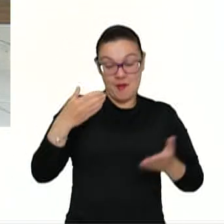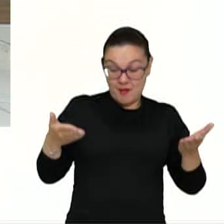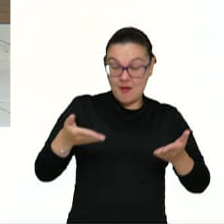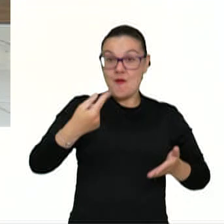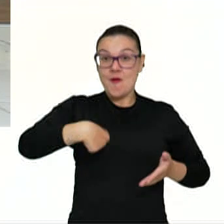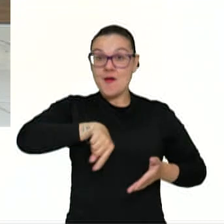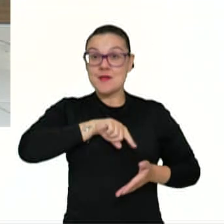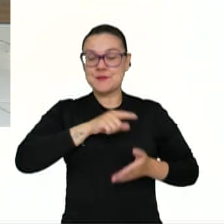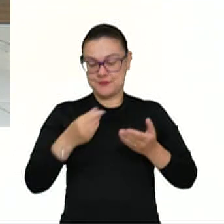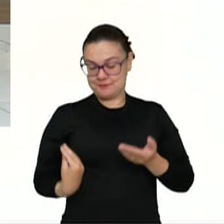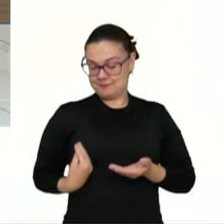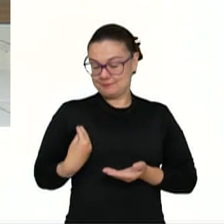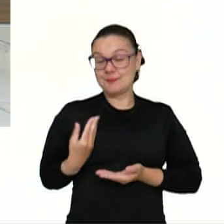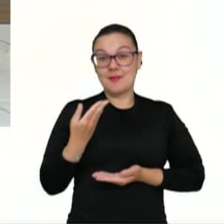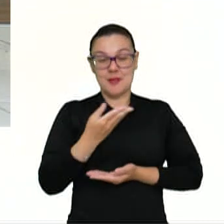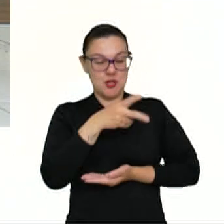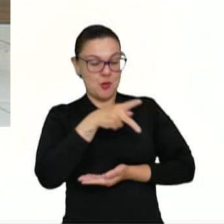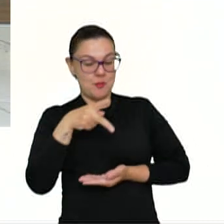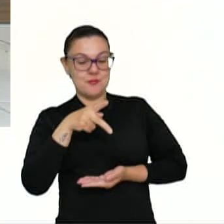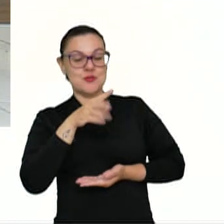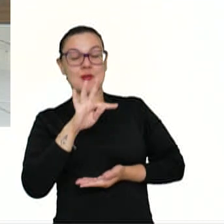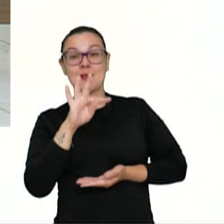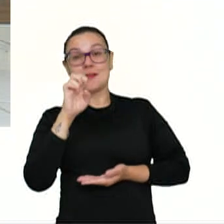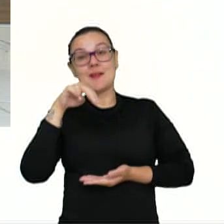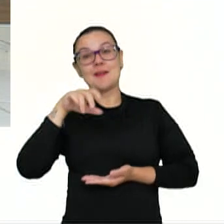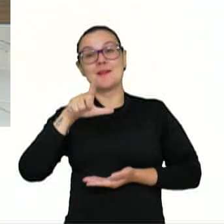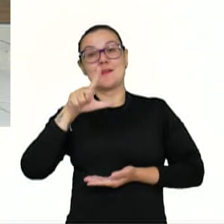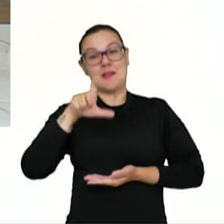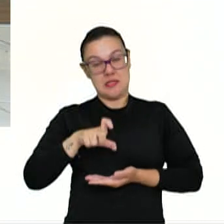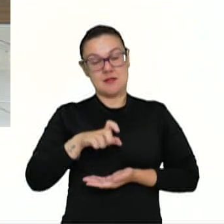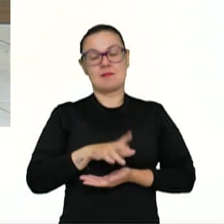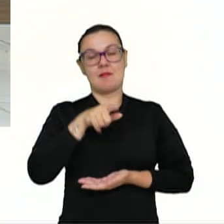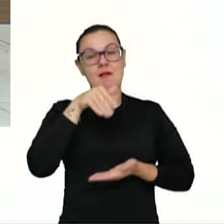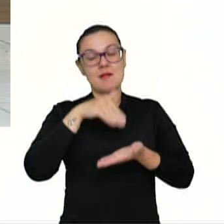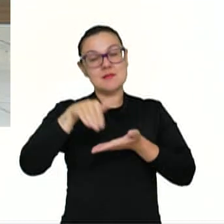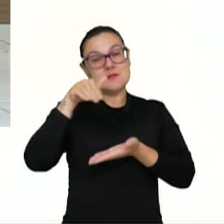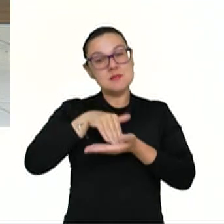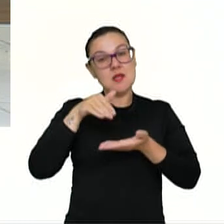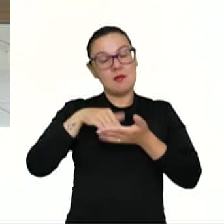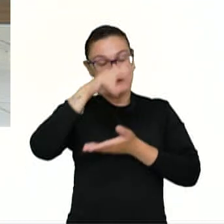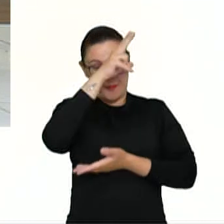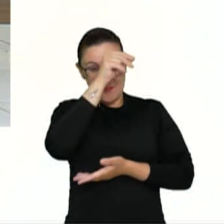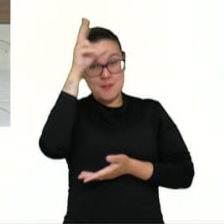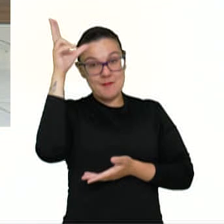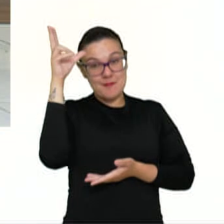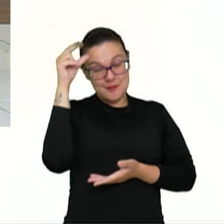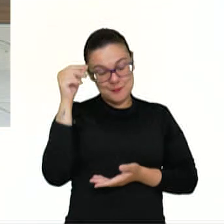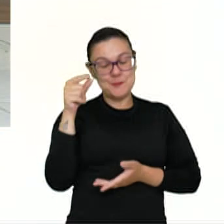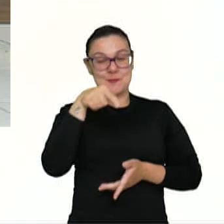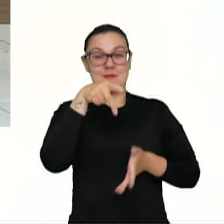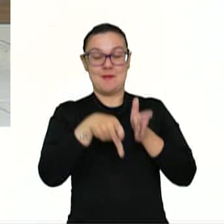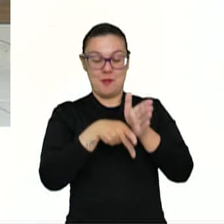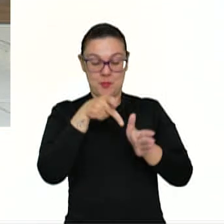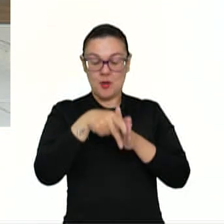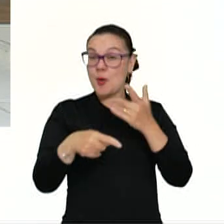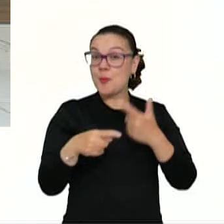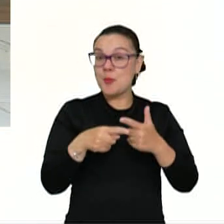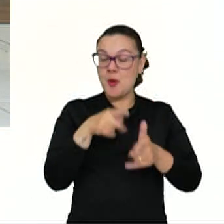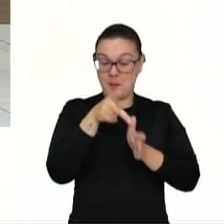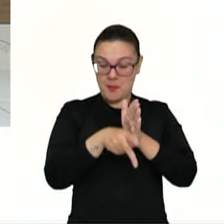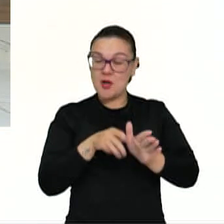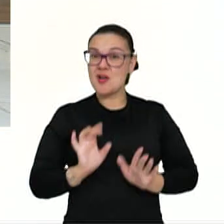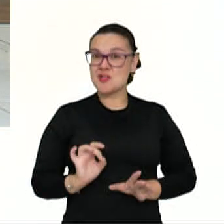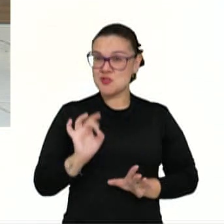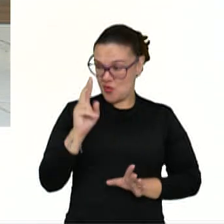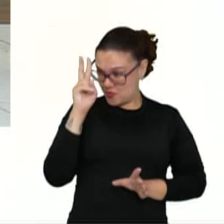aqui com a professora Tenille Xavier, ela que é secretária municipal de educação. Porque Paranaguá não é feito só